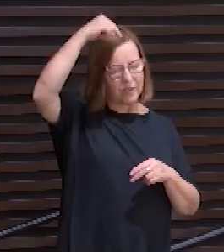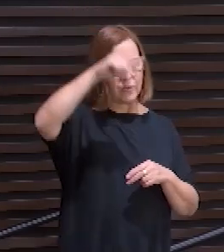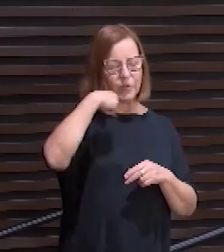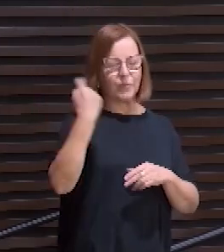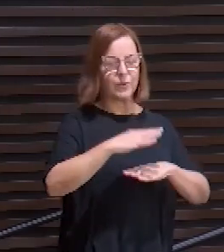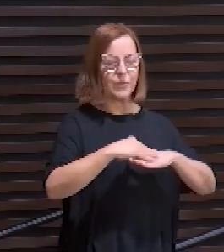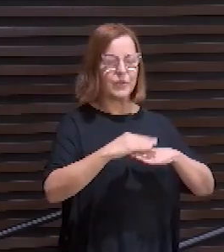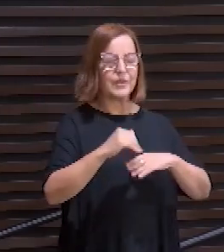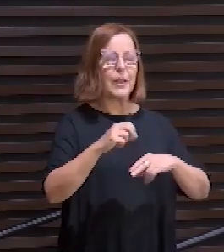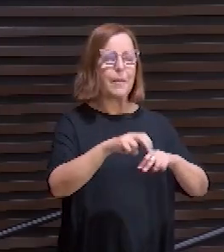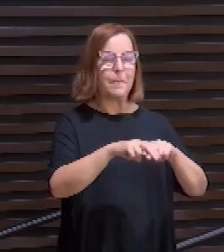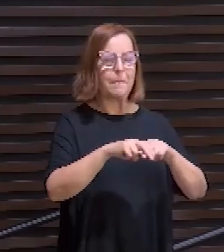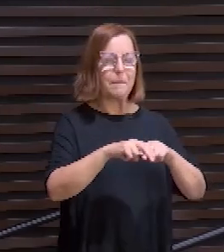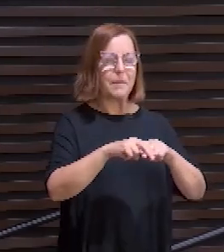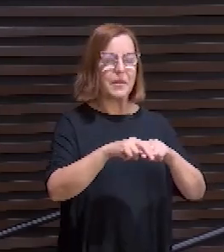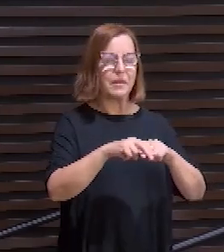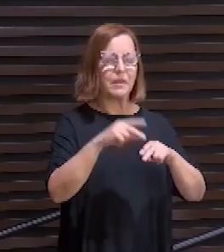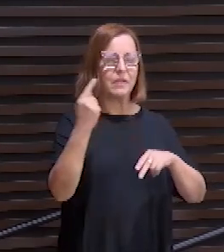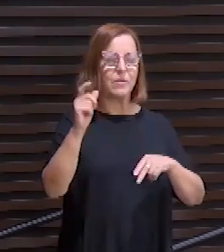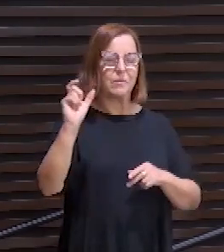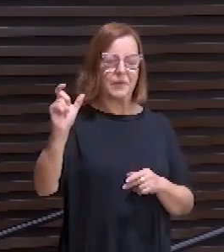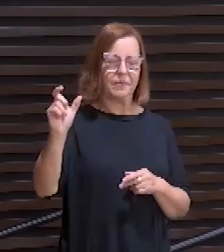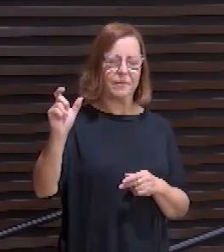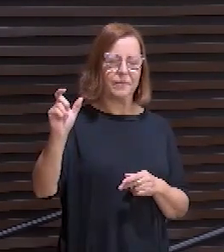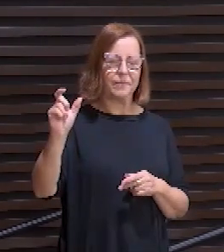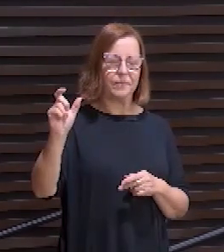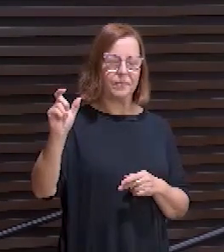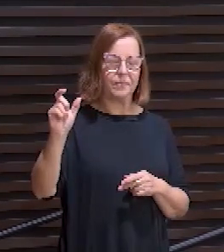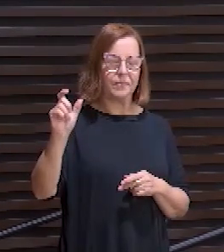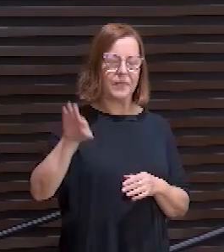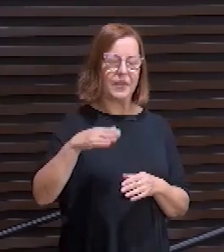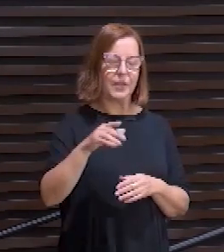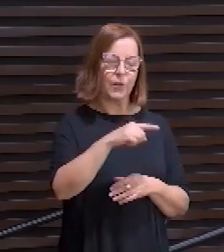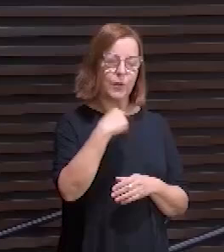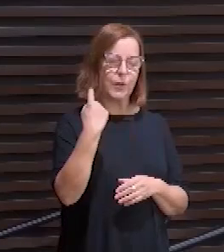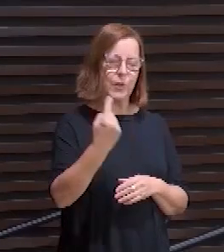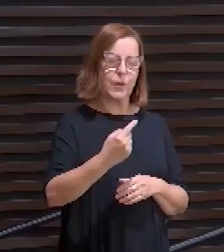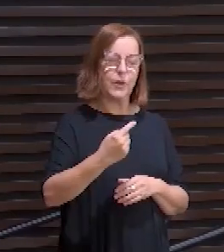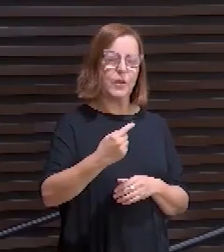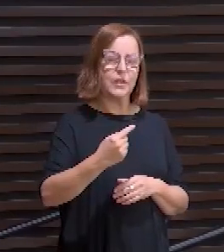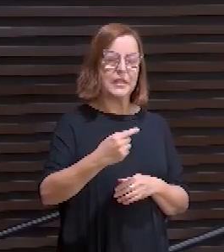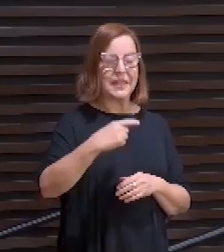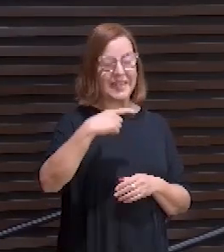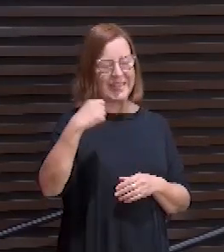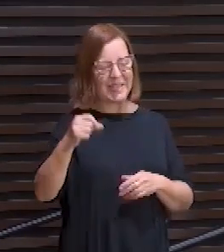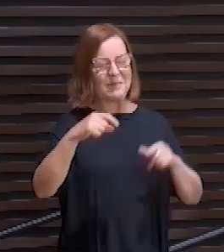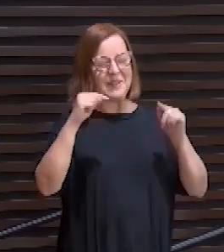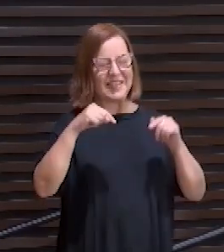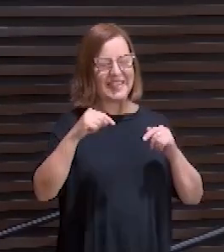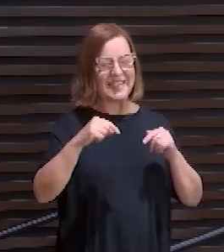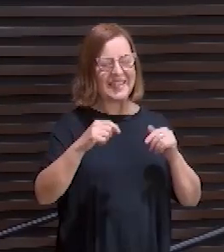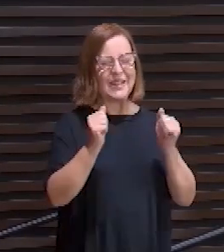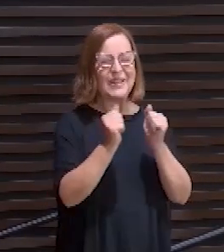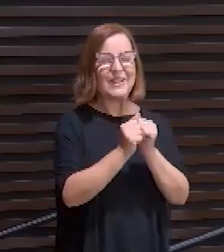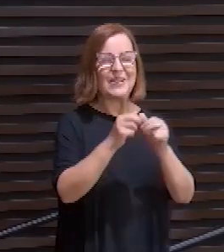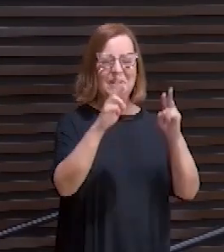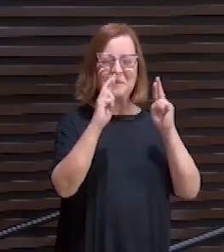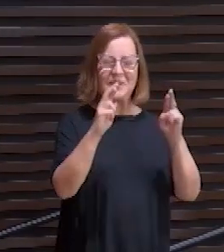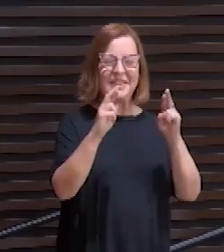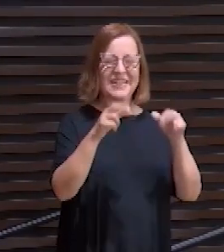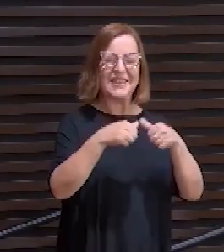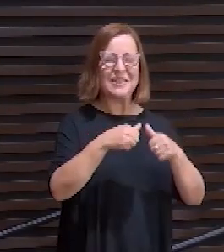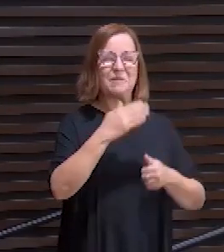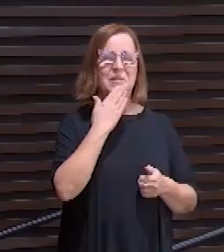Escrituras. E com isso, nós saiamos daqui com esperança. É o que nós te